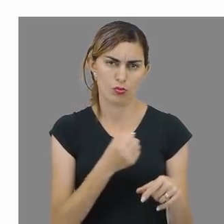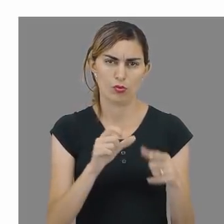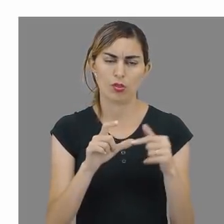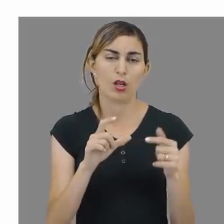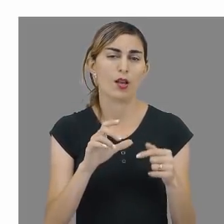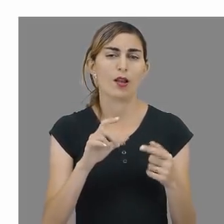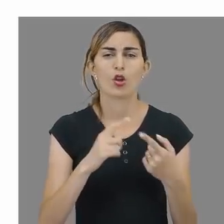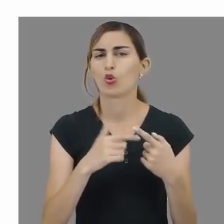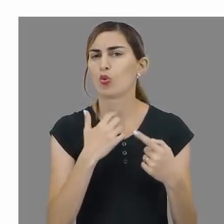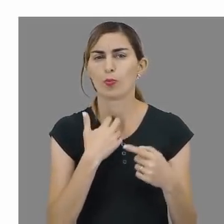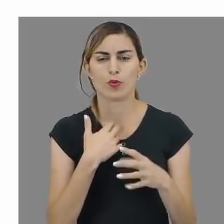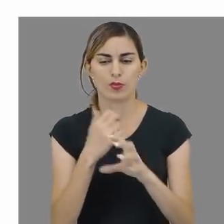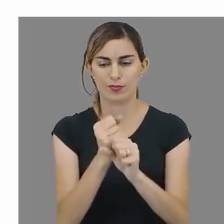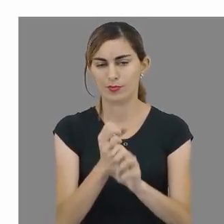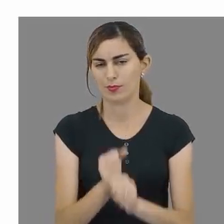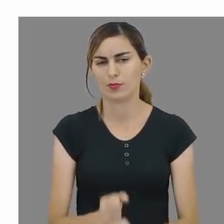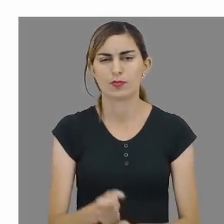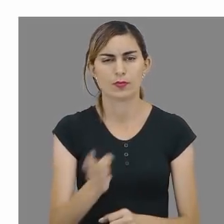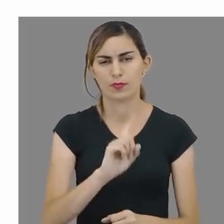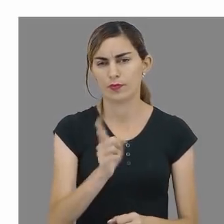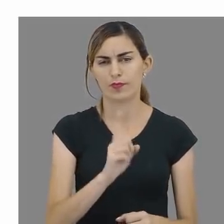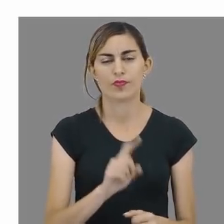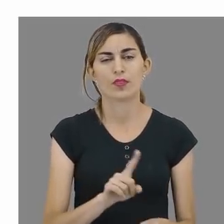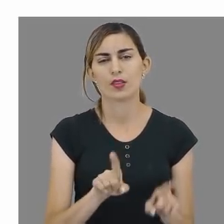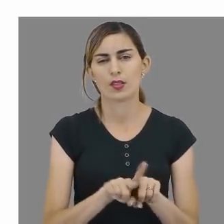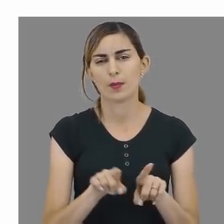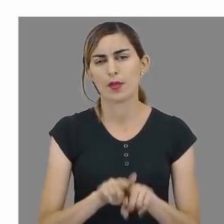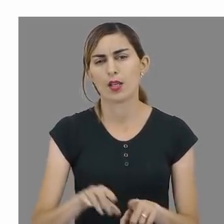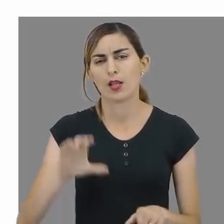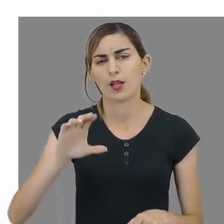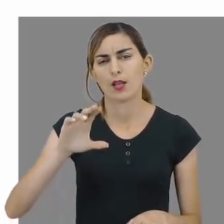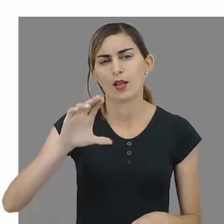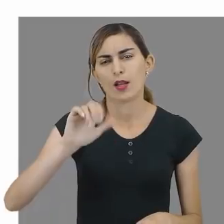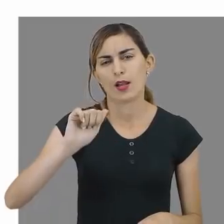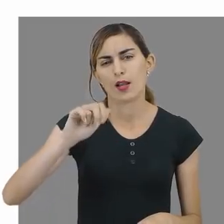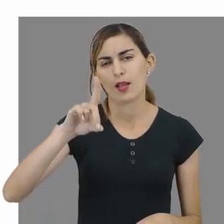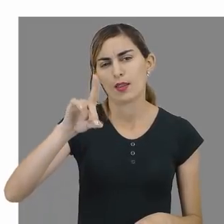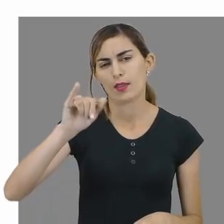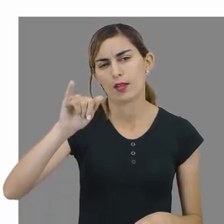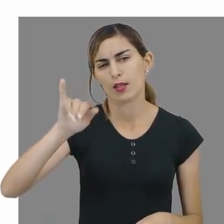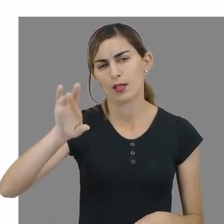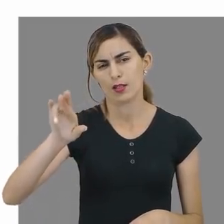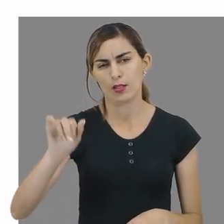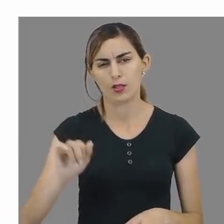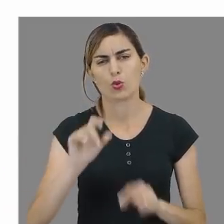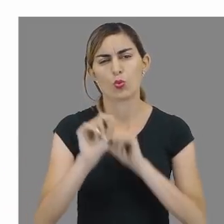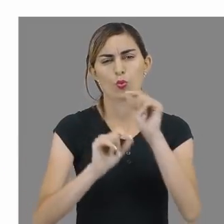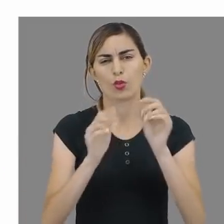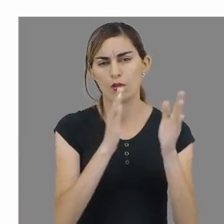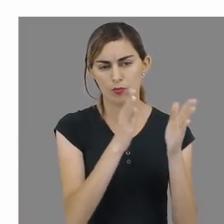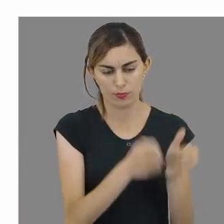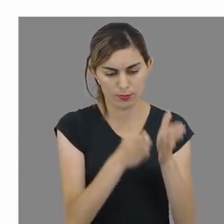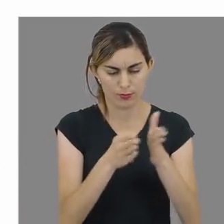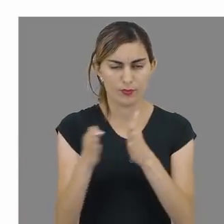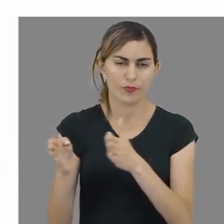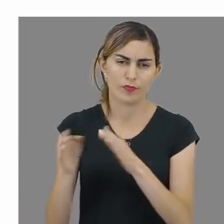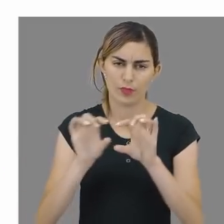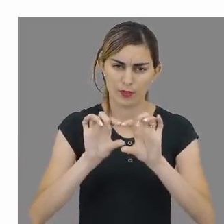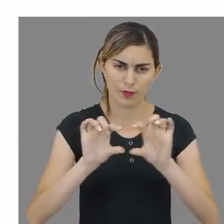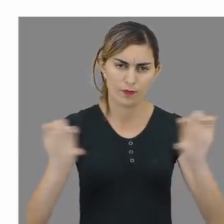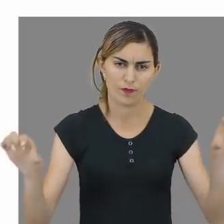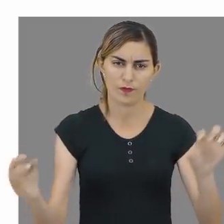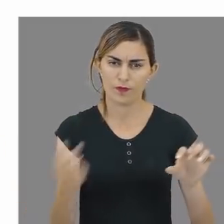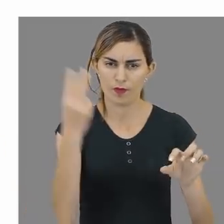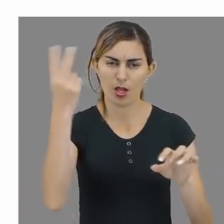número, ele não pode ser calculado. Em seguida, temos o tipo cadeia. Cadeia é uma sequência ordenada